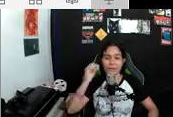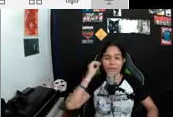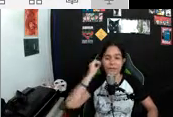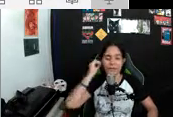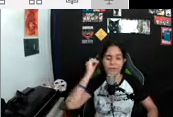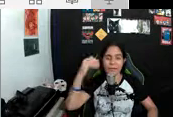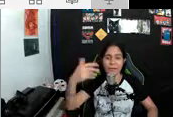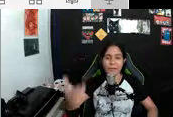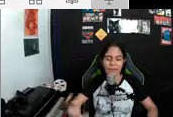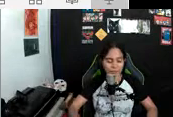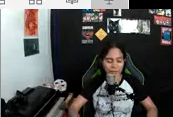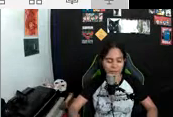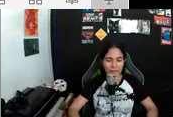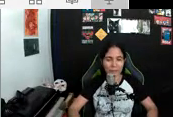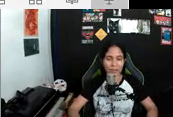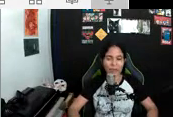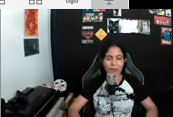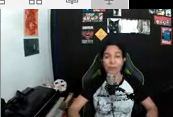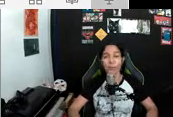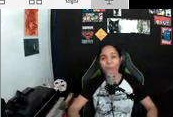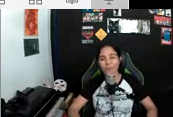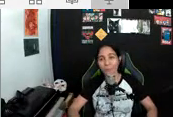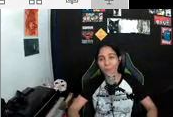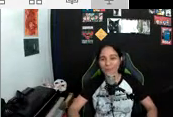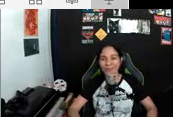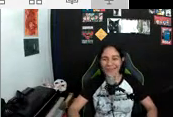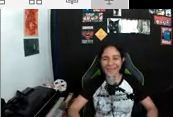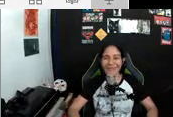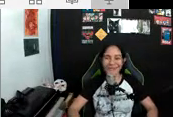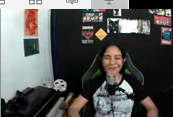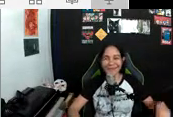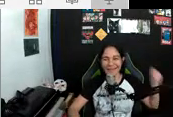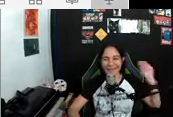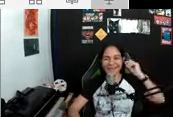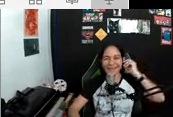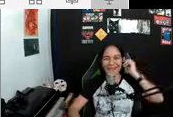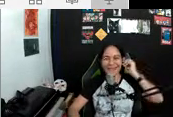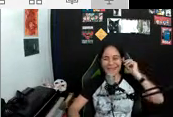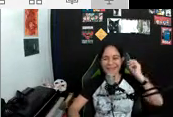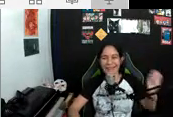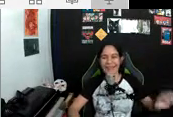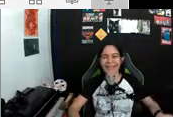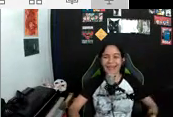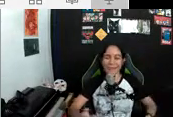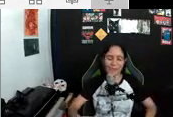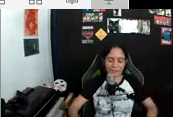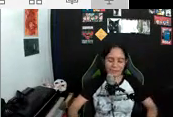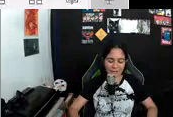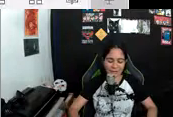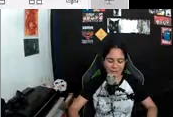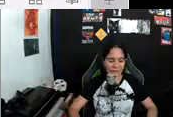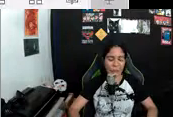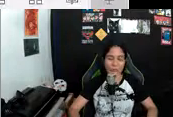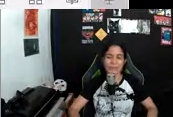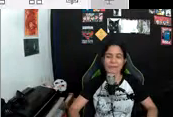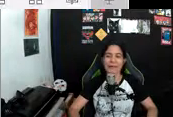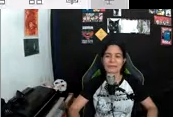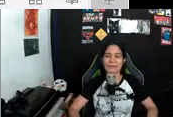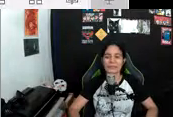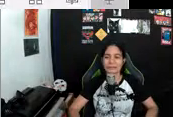região que vocês queiram, né, trabalhar, ou que as oportunidades surjam, né? Às vezes a gente quer uma coisa, mas